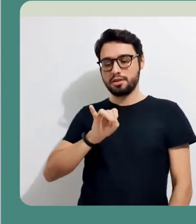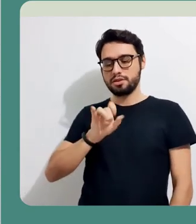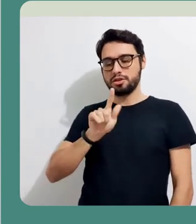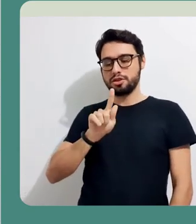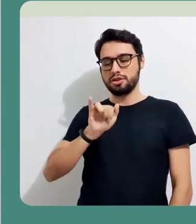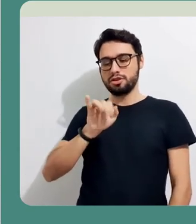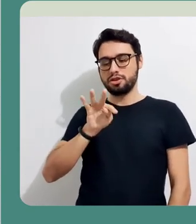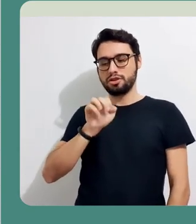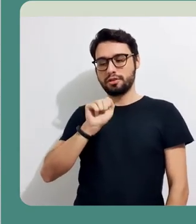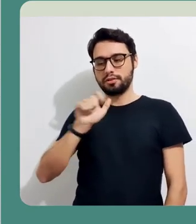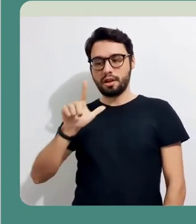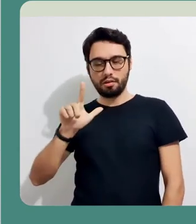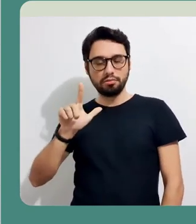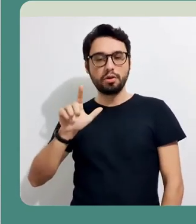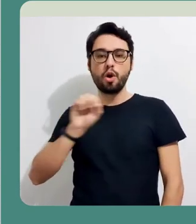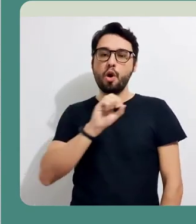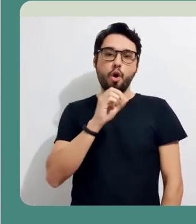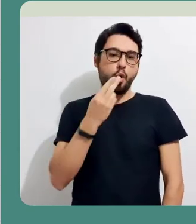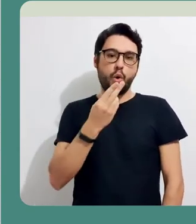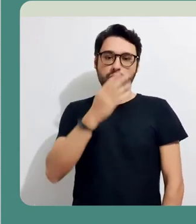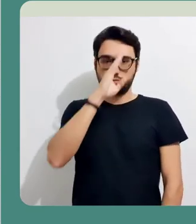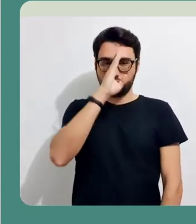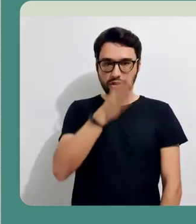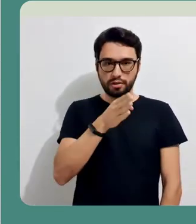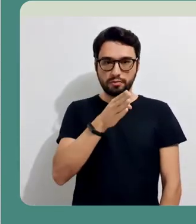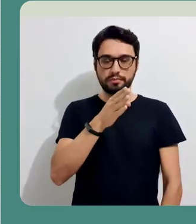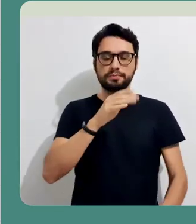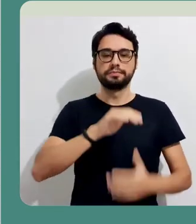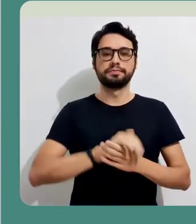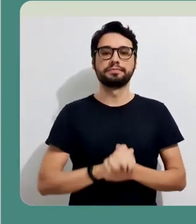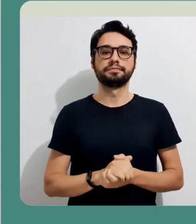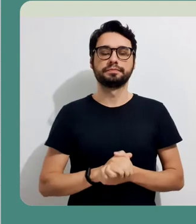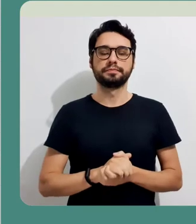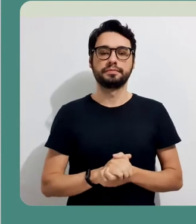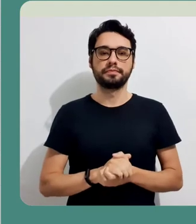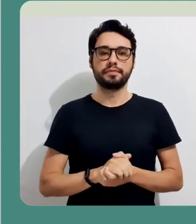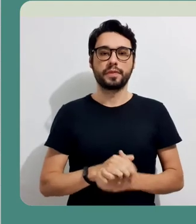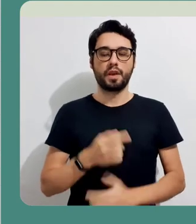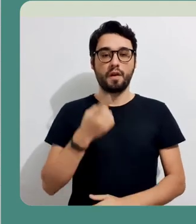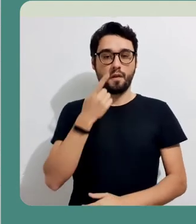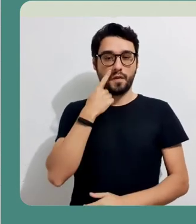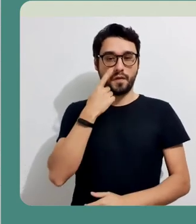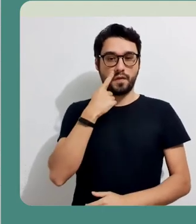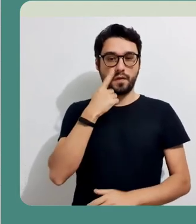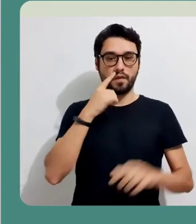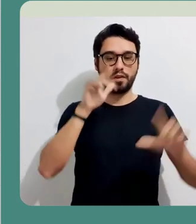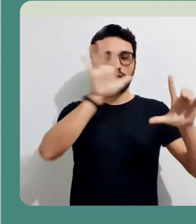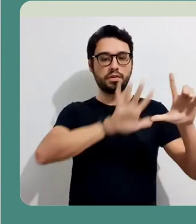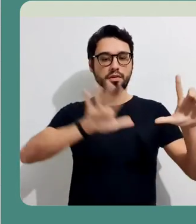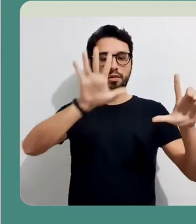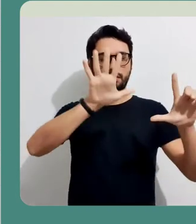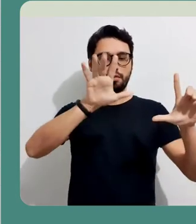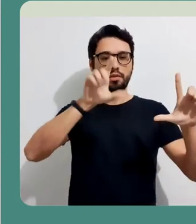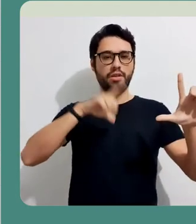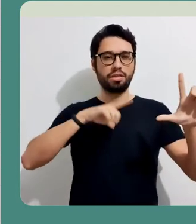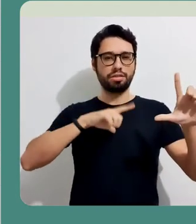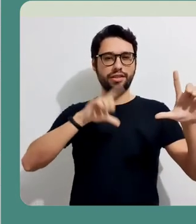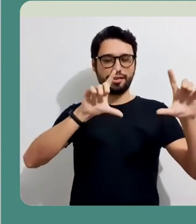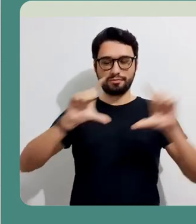Open board e gravar uma vídeo aula simulando né todas as questões que a gente faria num Pablo